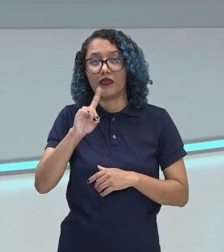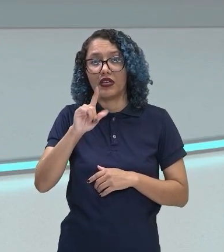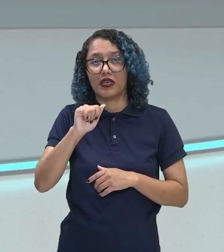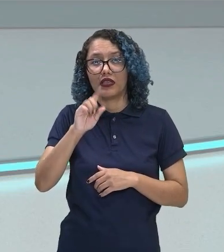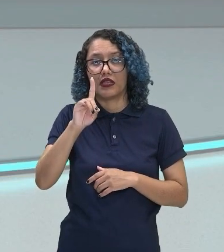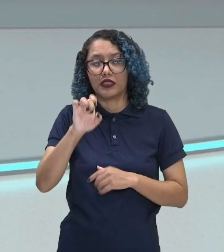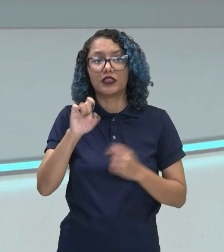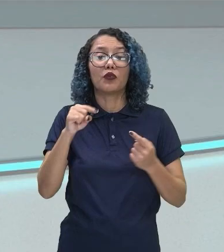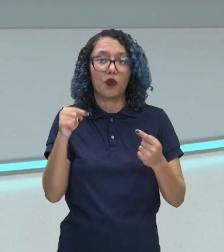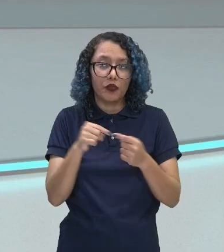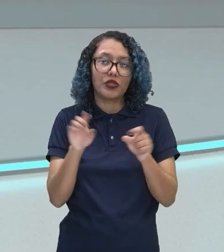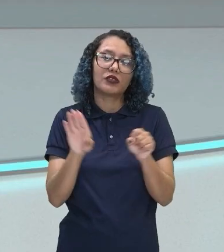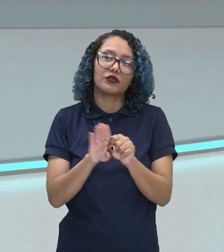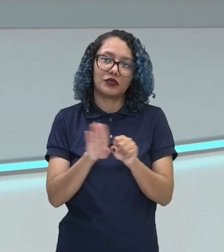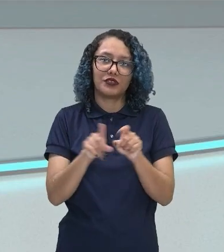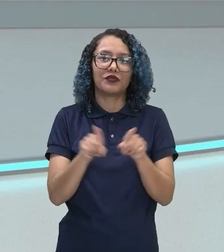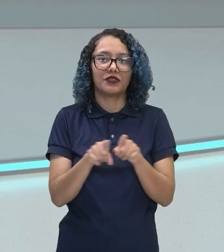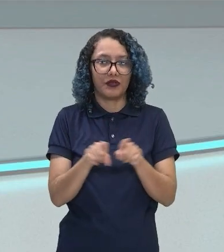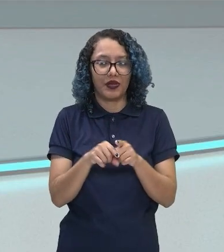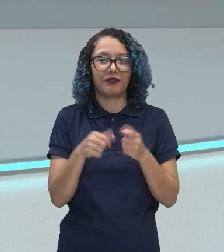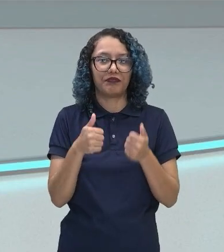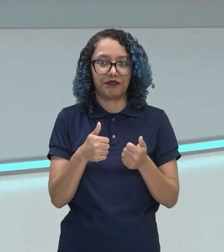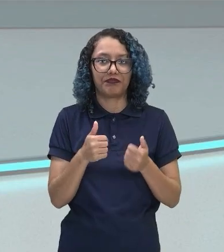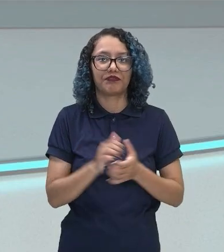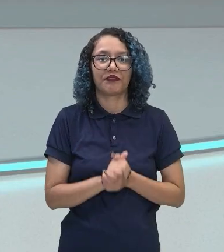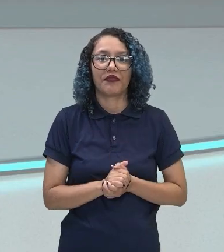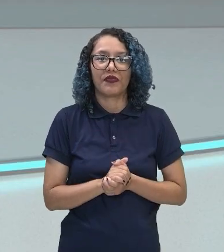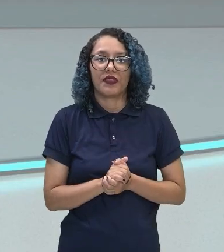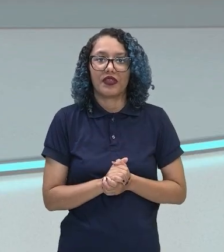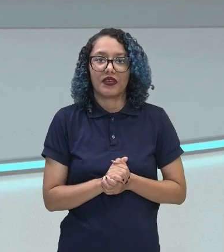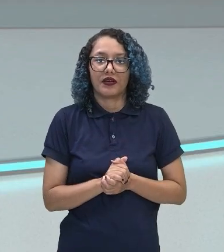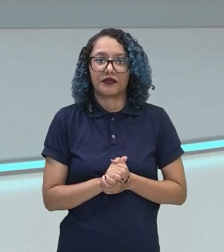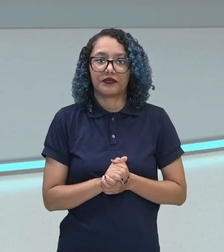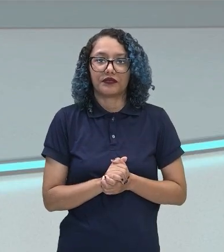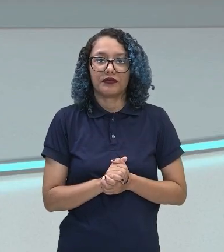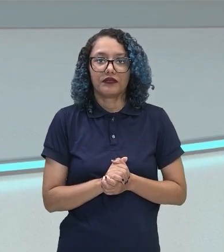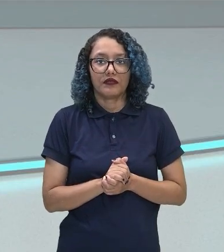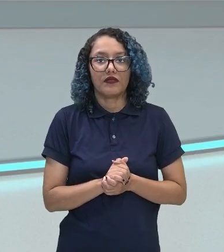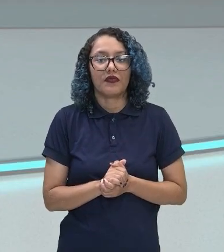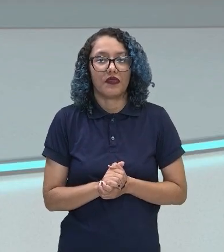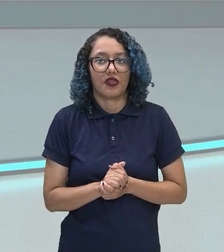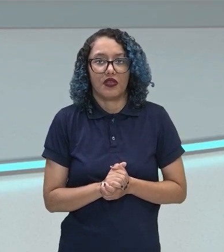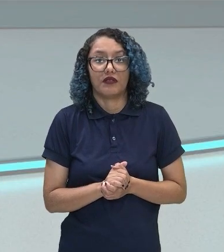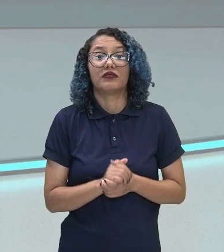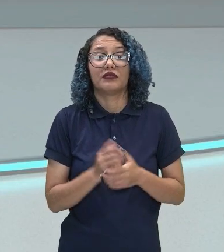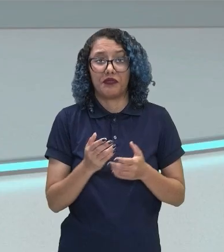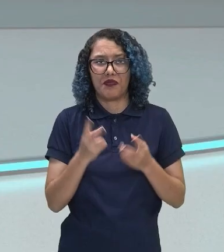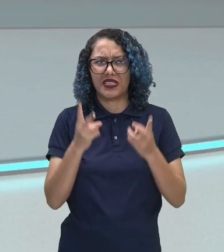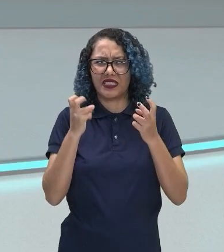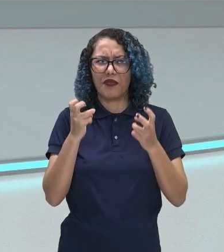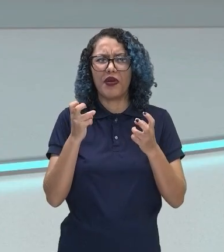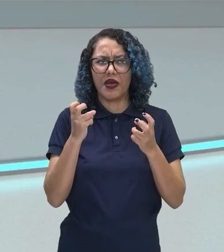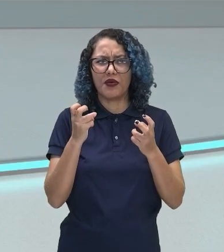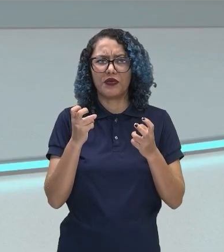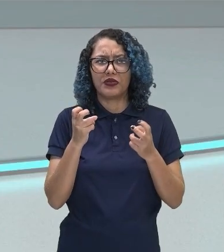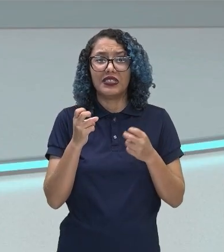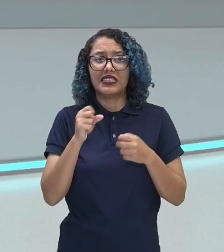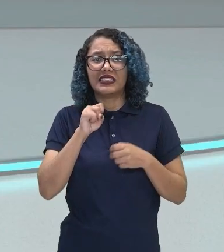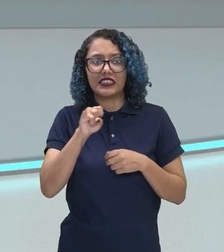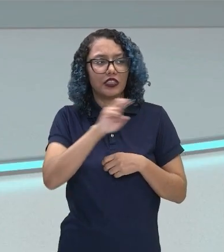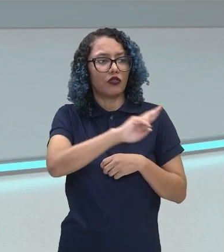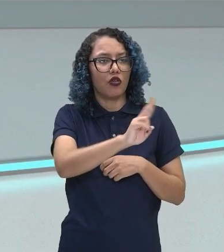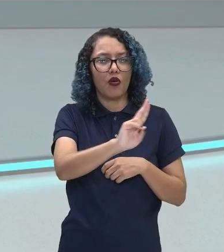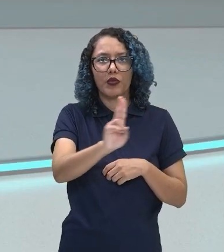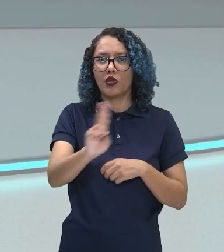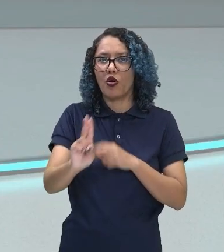aqui, freedom, ok? Então repare que substantivo dá nome a tudo, tá? Tudo que tem um nome é um substantivo. Outros